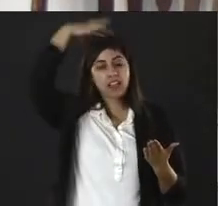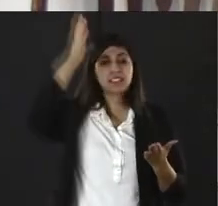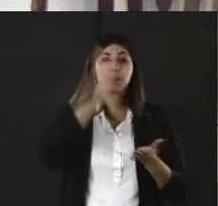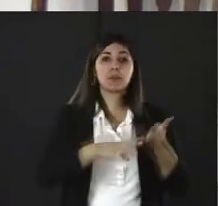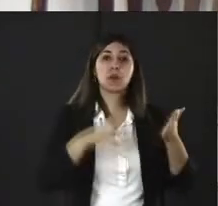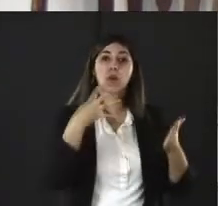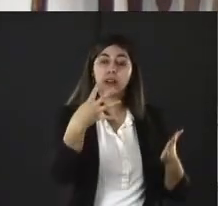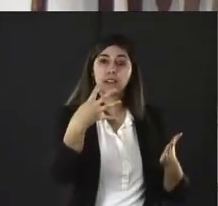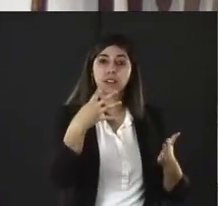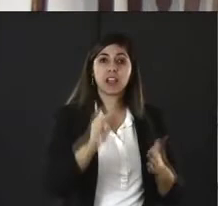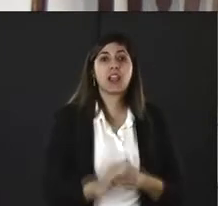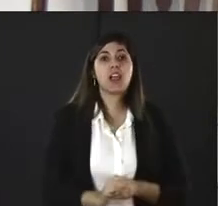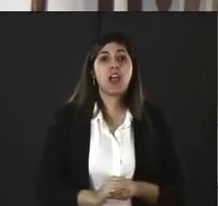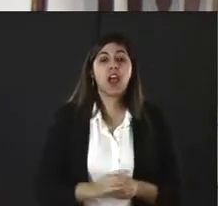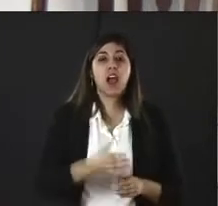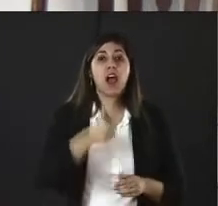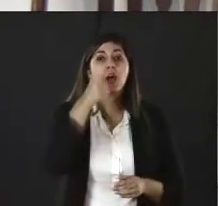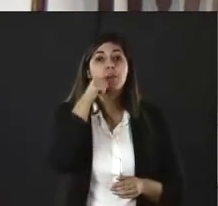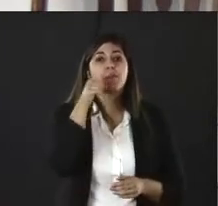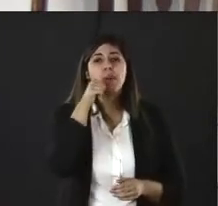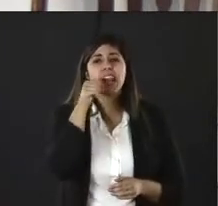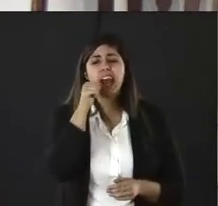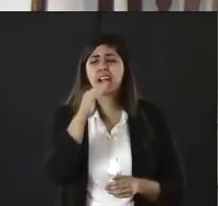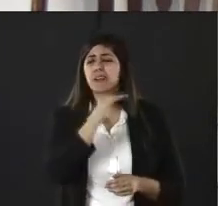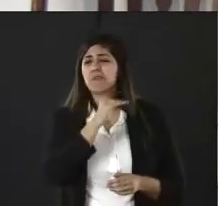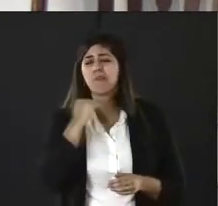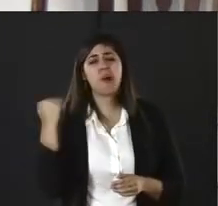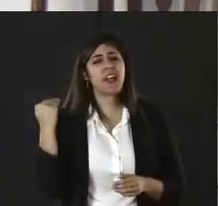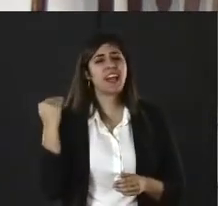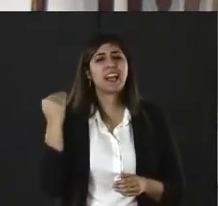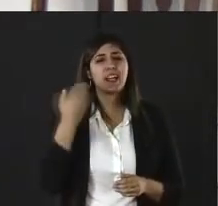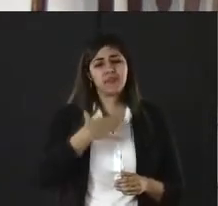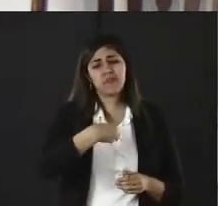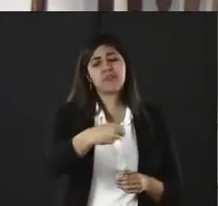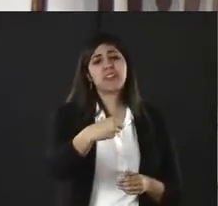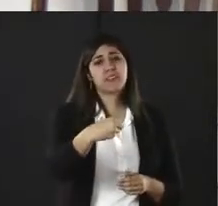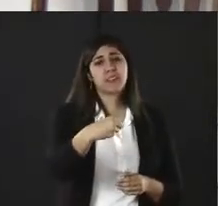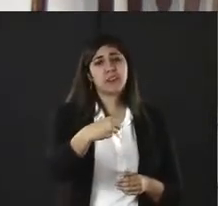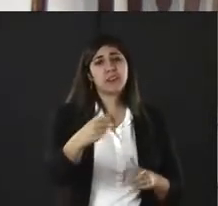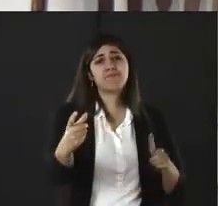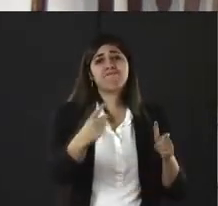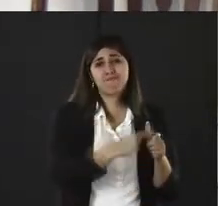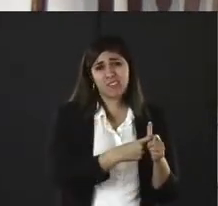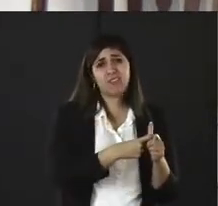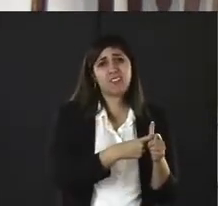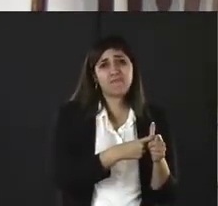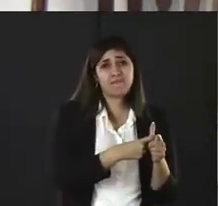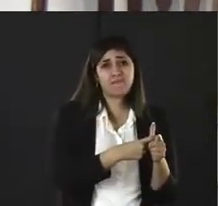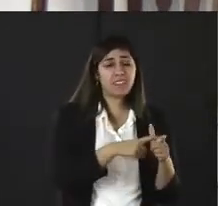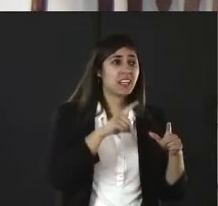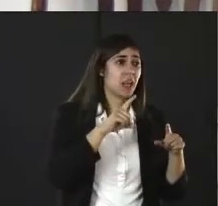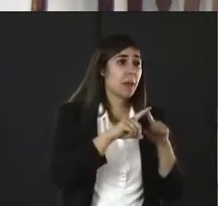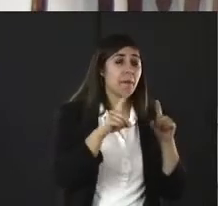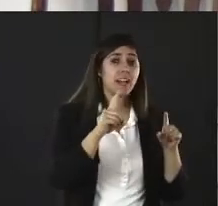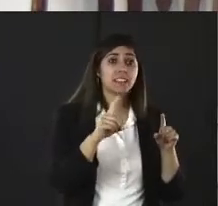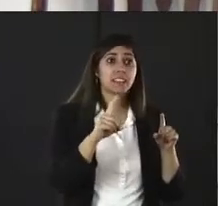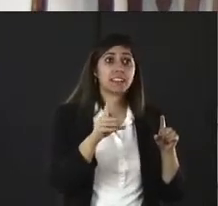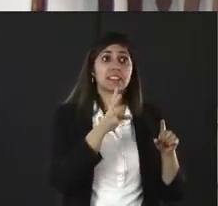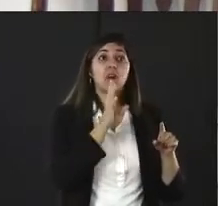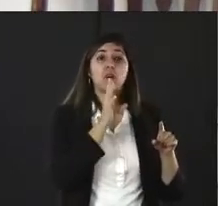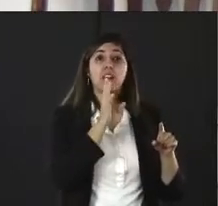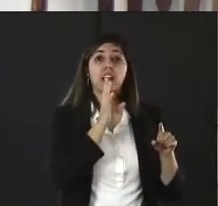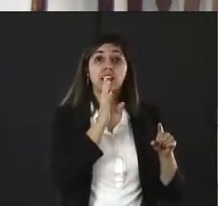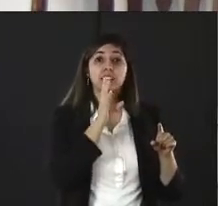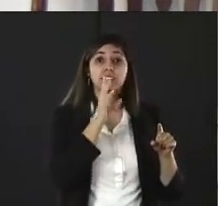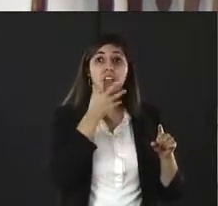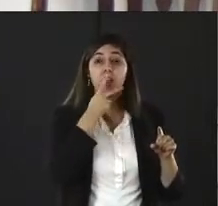em que uma mulher vai perder os seus filhos por conta de dívida mas ela conhece o profeta eliseu e o profeta eliseu diz o